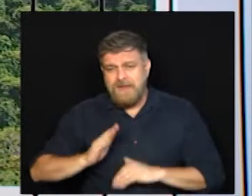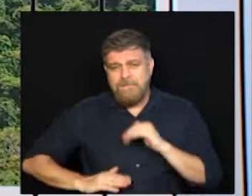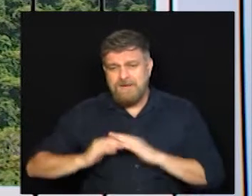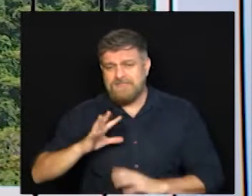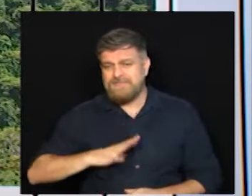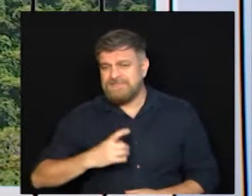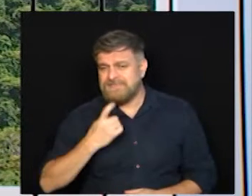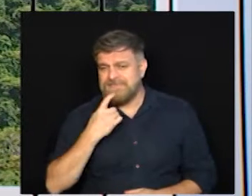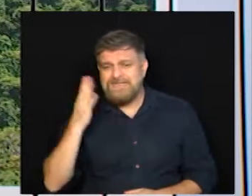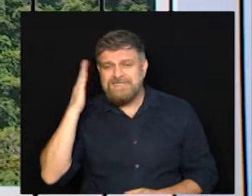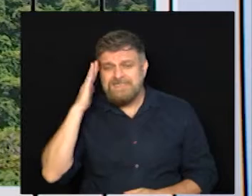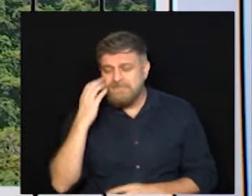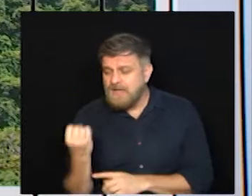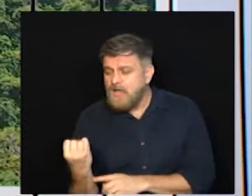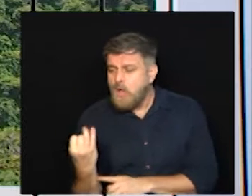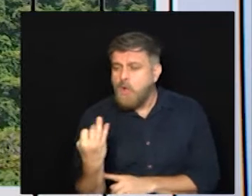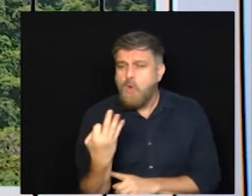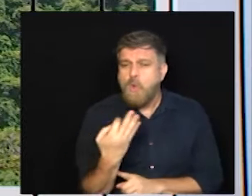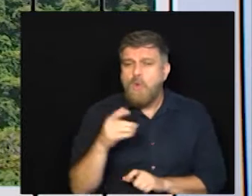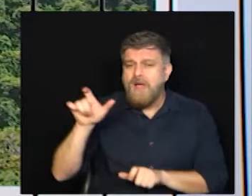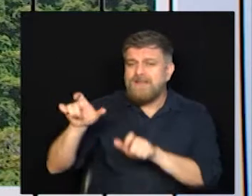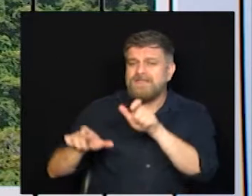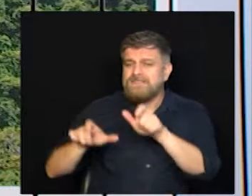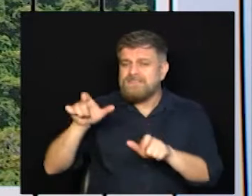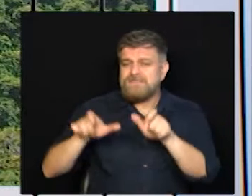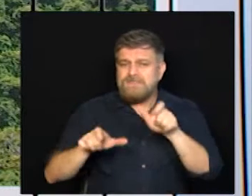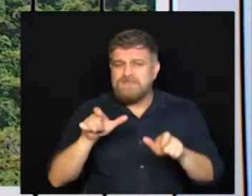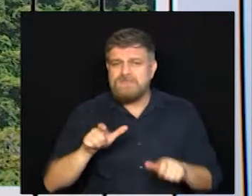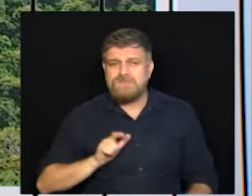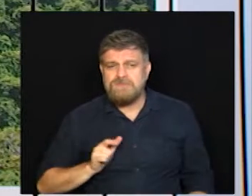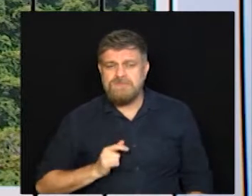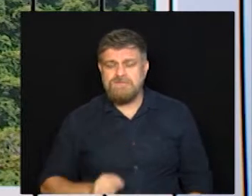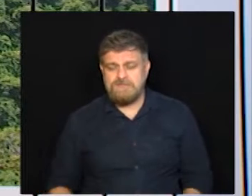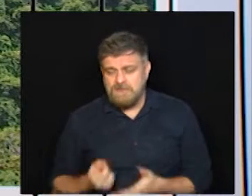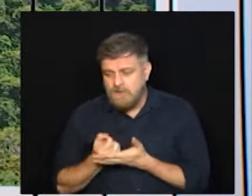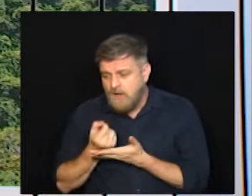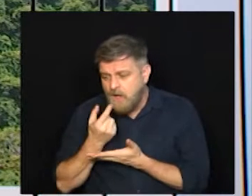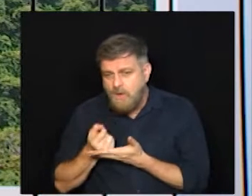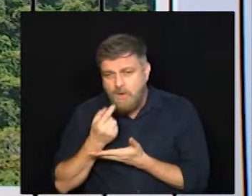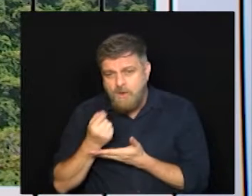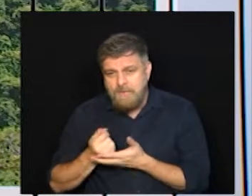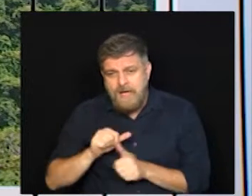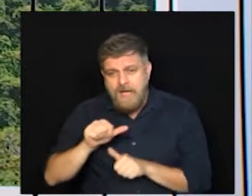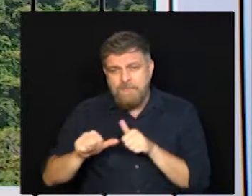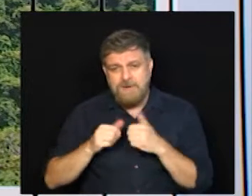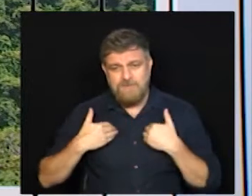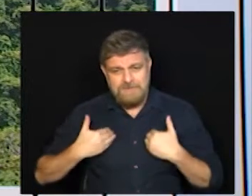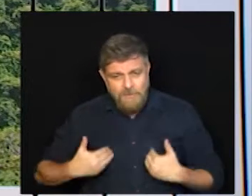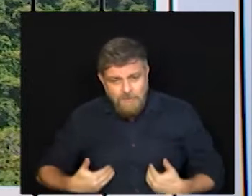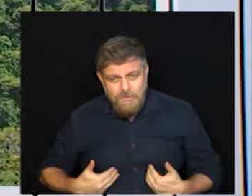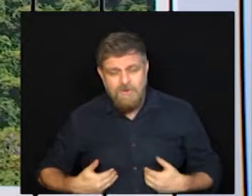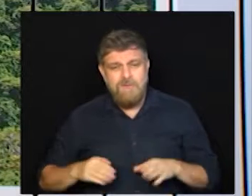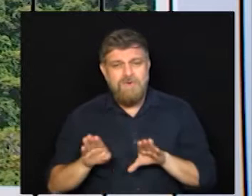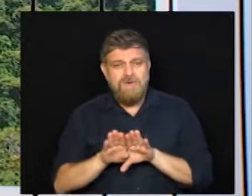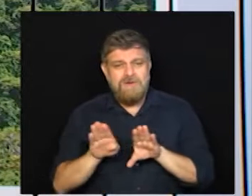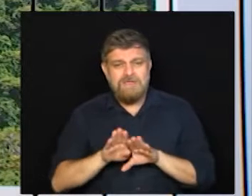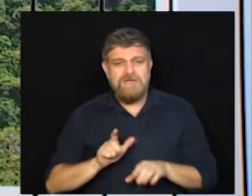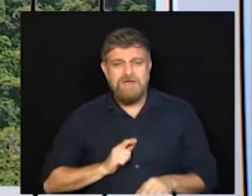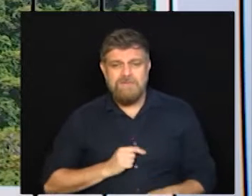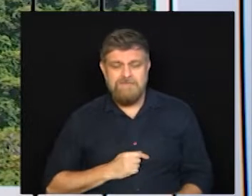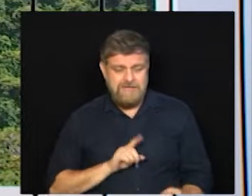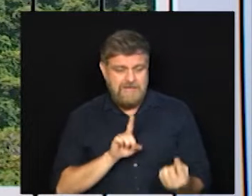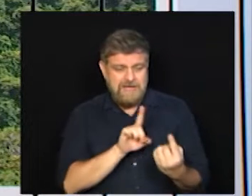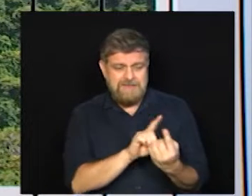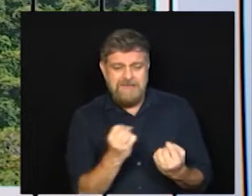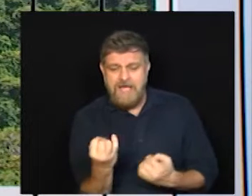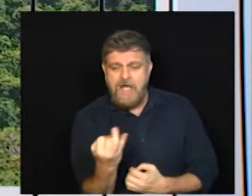os dados, né? Quantas pessoas estão fazendo a terapia hormonal, quantas pessoas são atendidas no centro de referência, quantas delas uma divisão